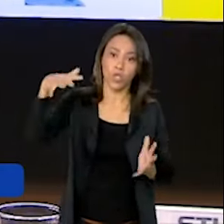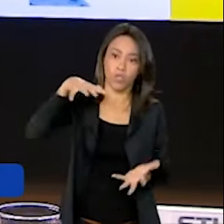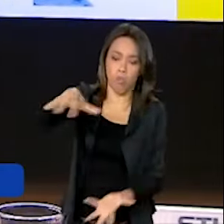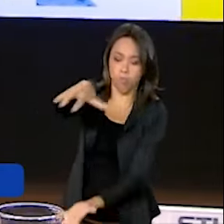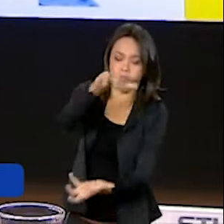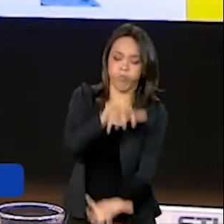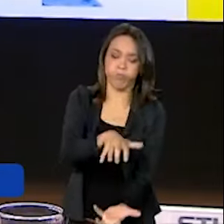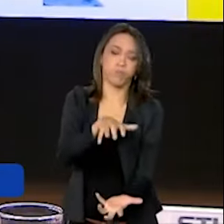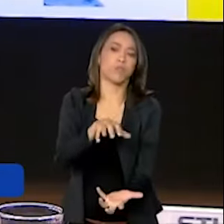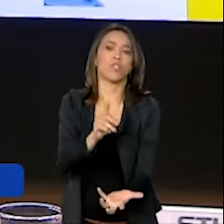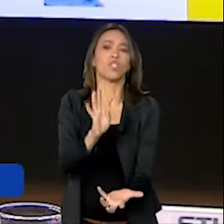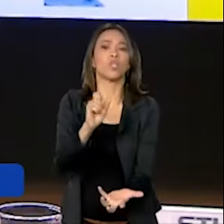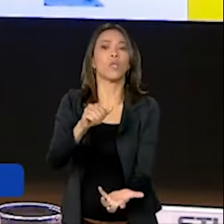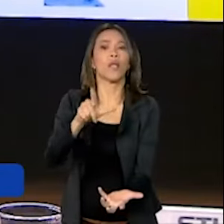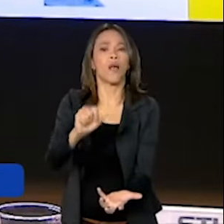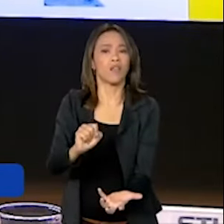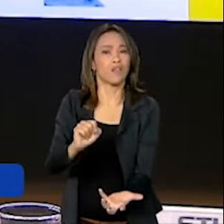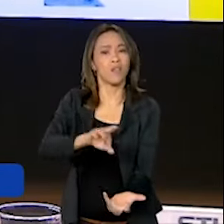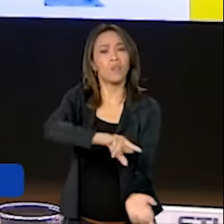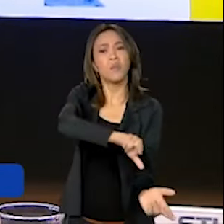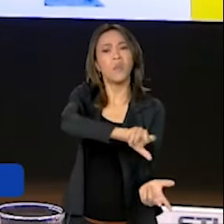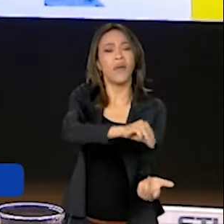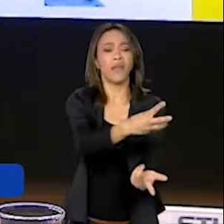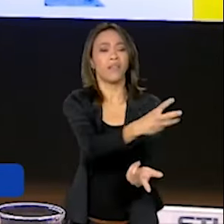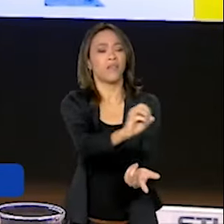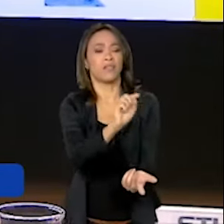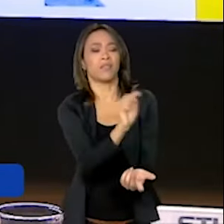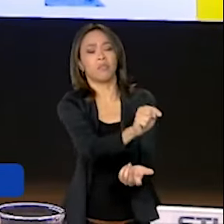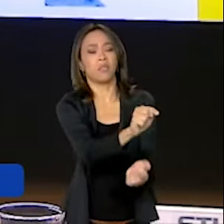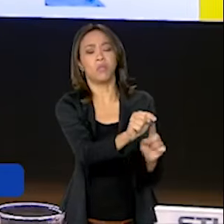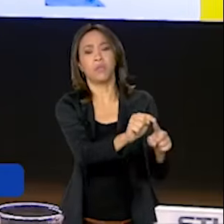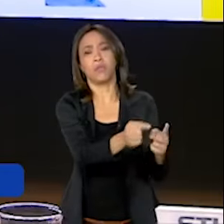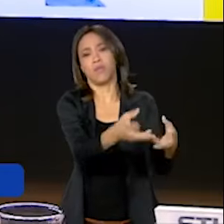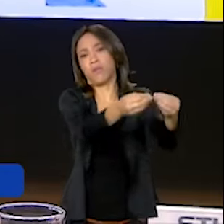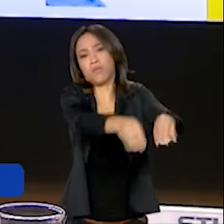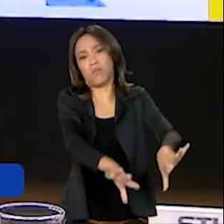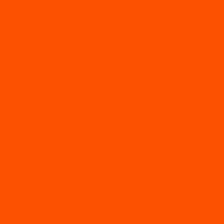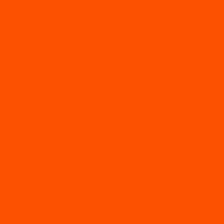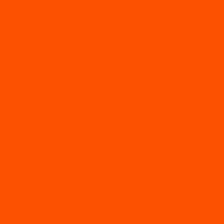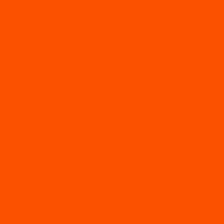mil que vai fazer a intervenção no mercado, mas vai balizar. Não vai deixar ter